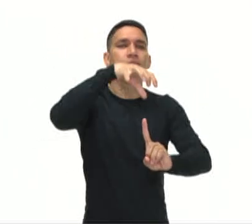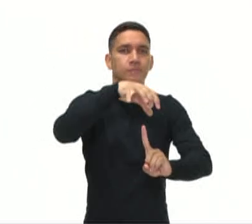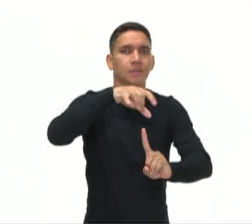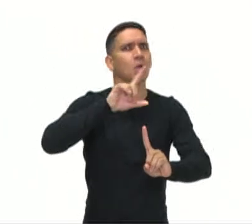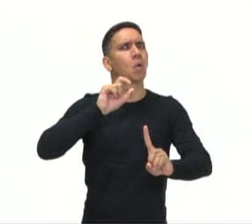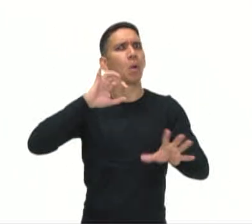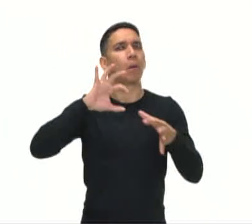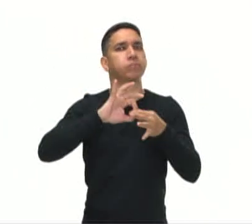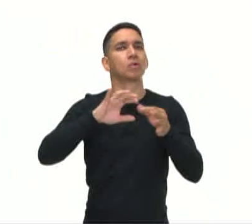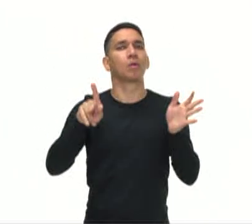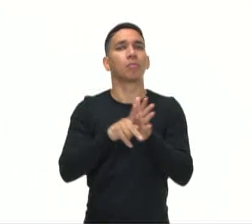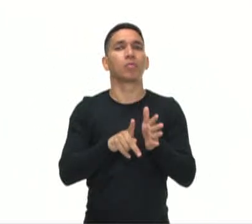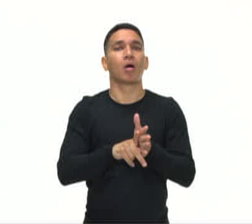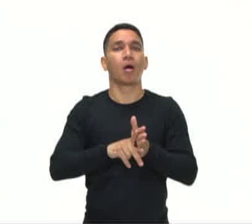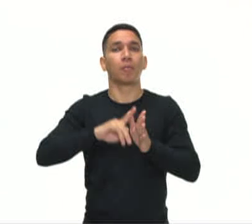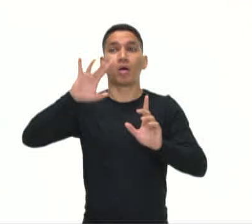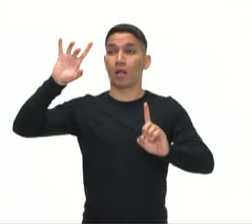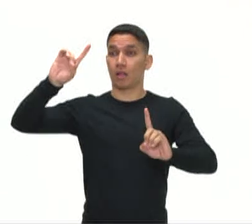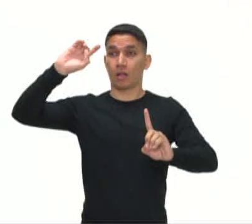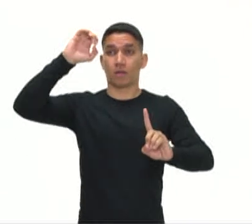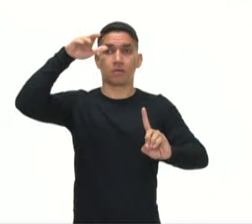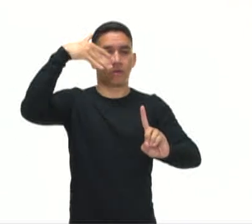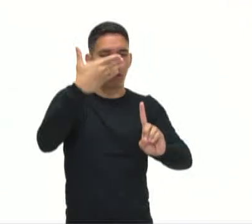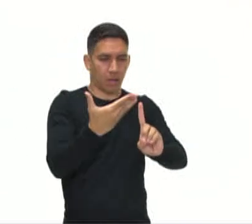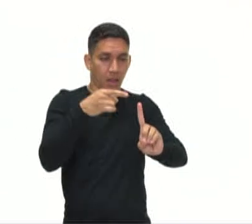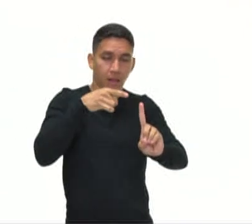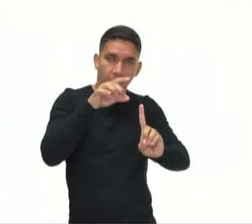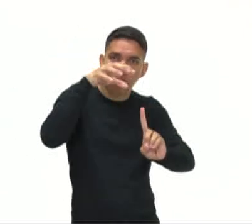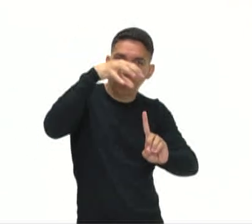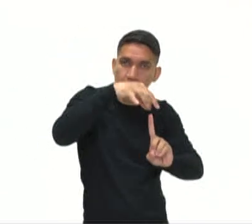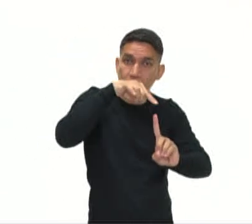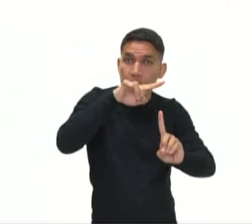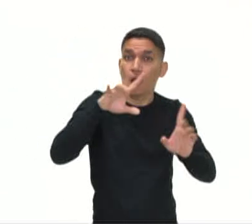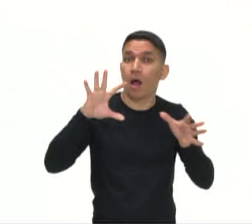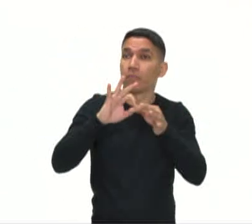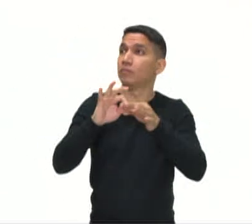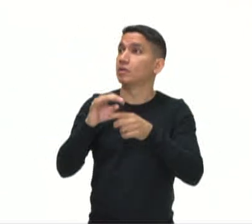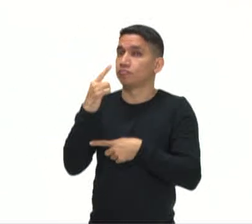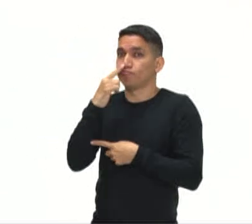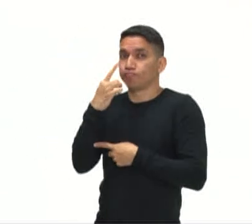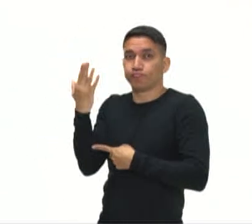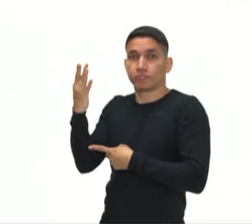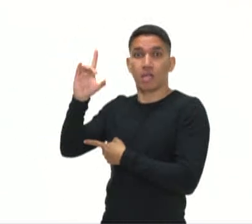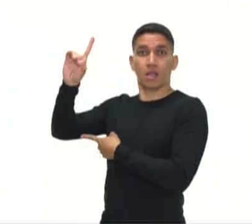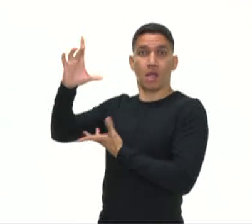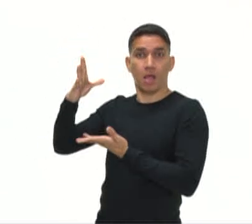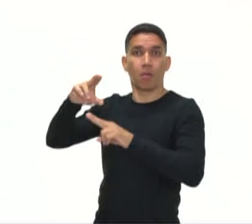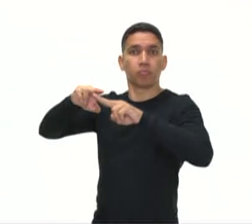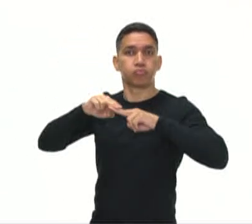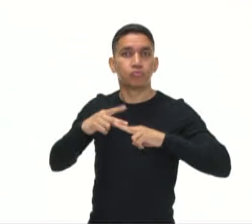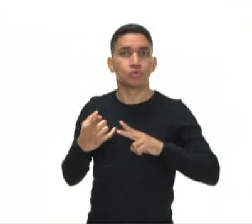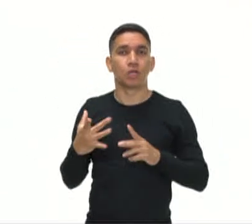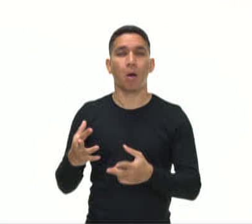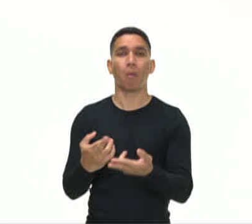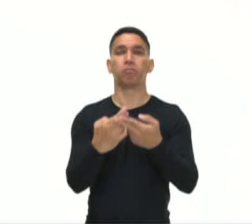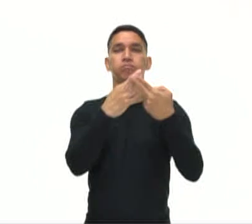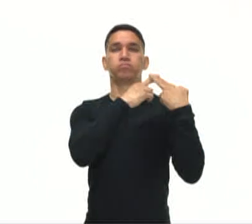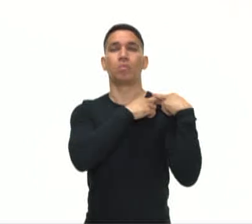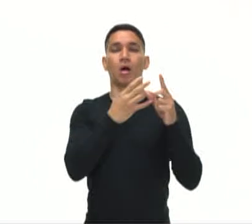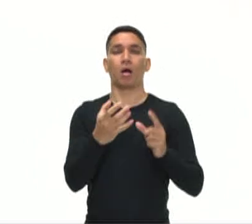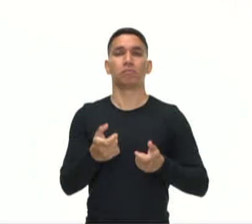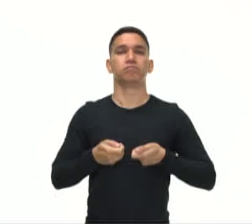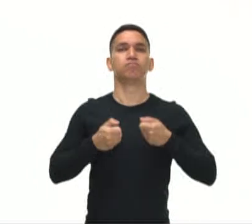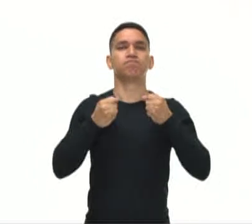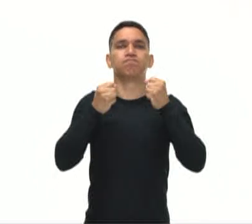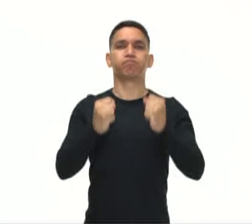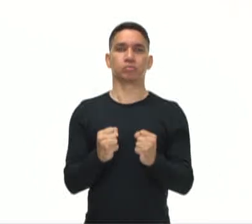poder do soberano expressava a vontade de Deus, sendo assim o poder monárquico, sagrado, divino e movido